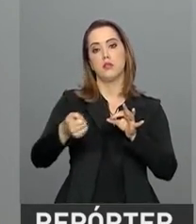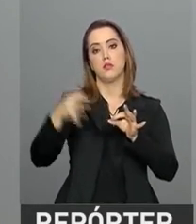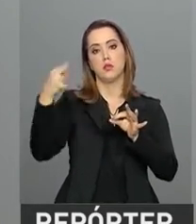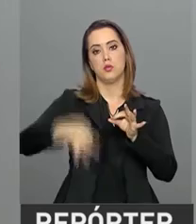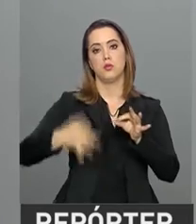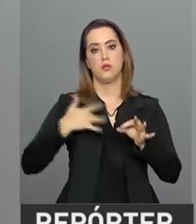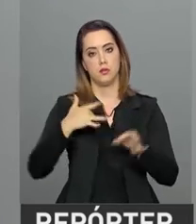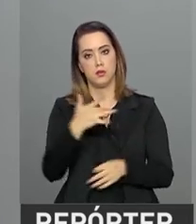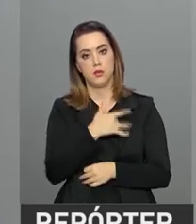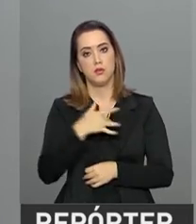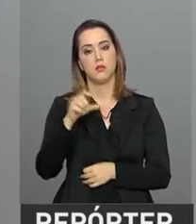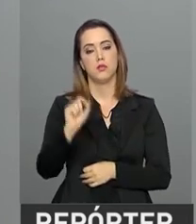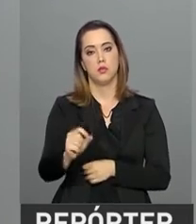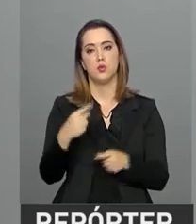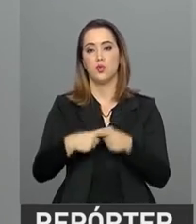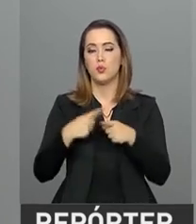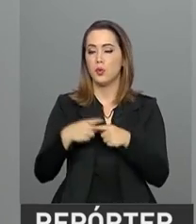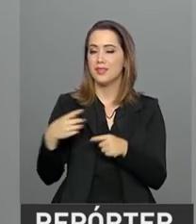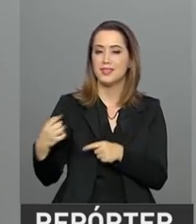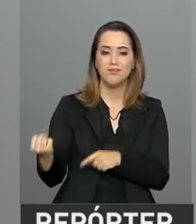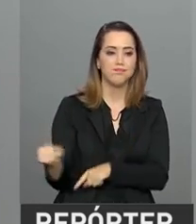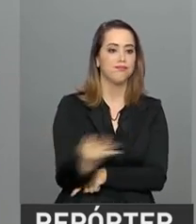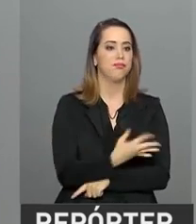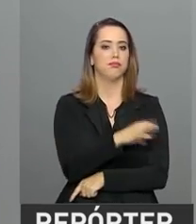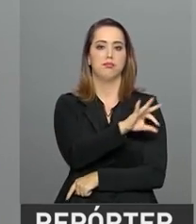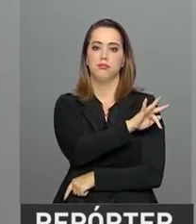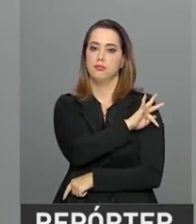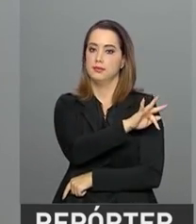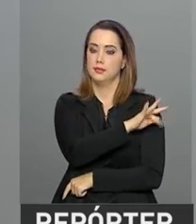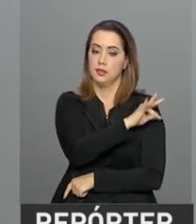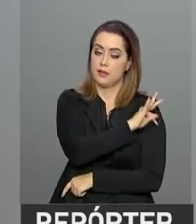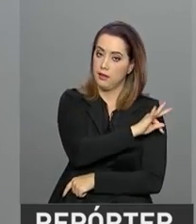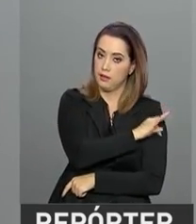isso certamente vai facilitar a tomada de decisão dos senhores magistrados.